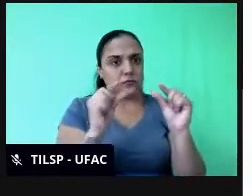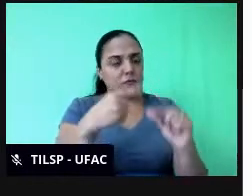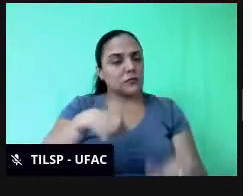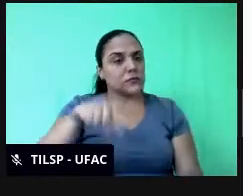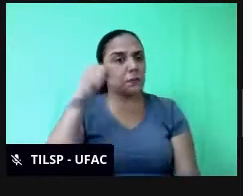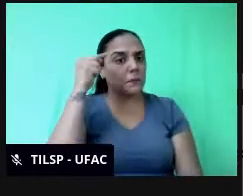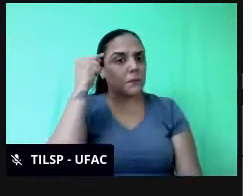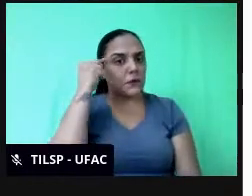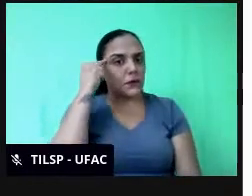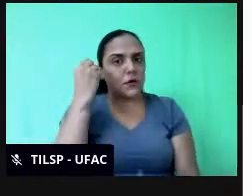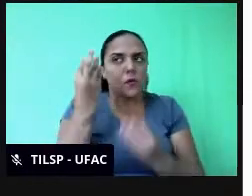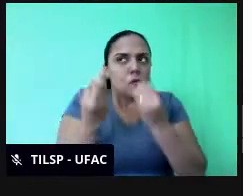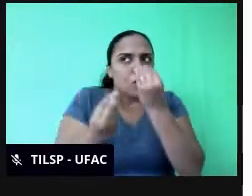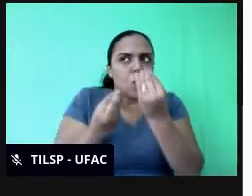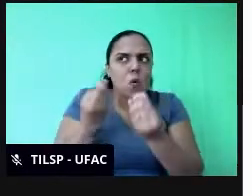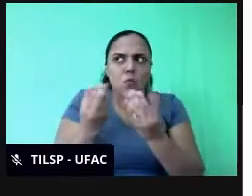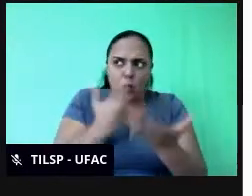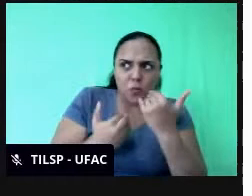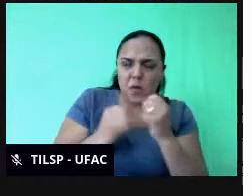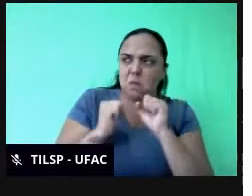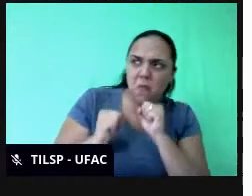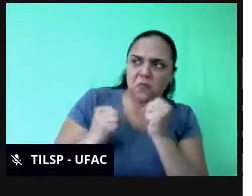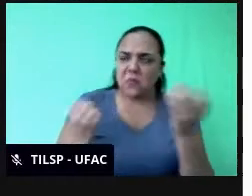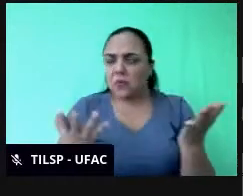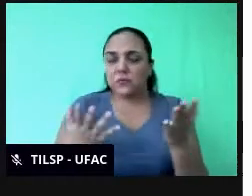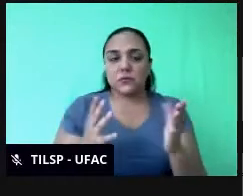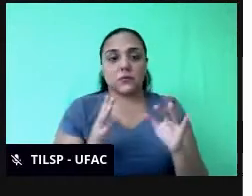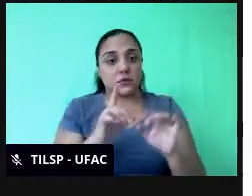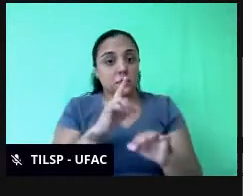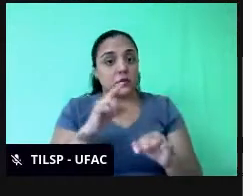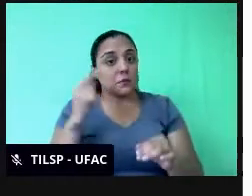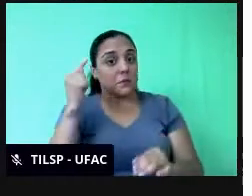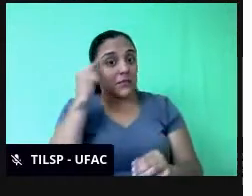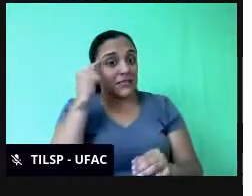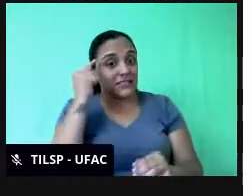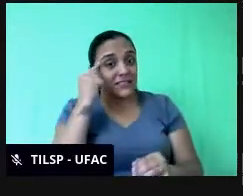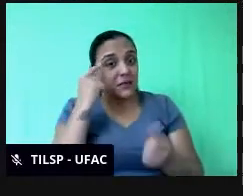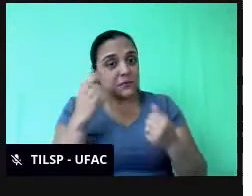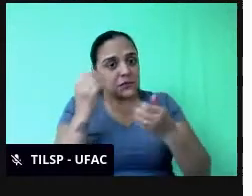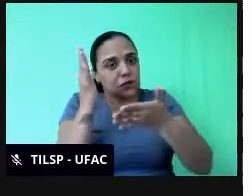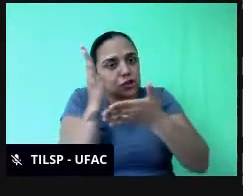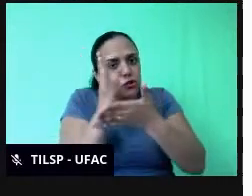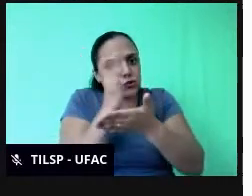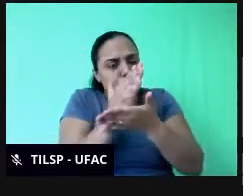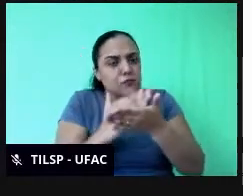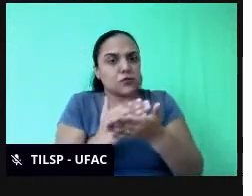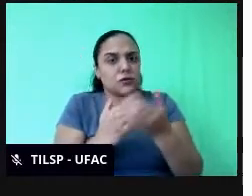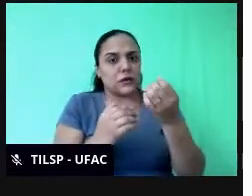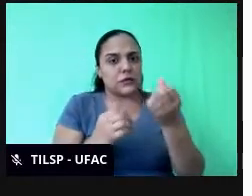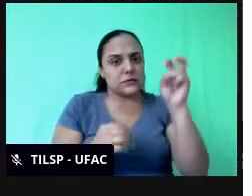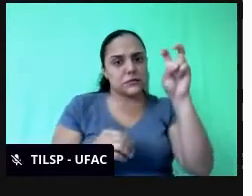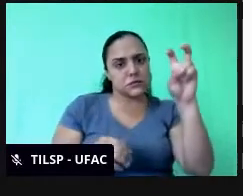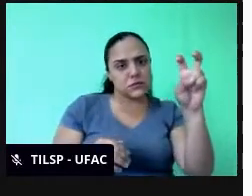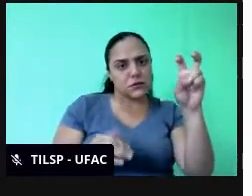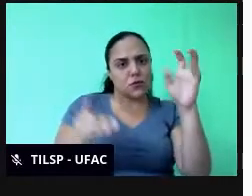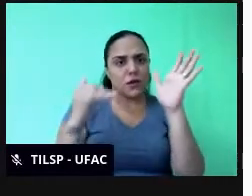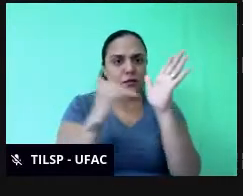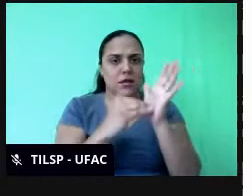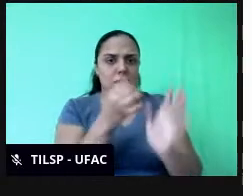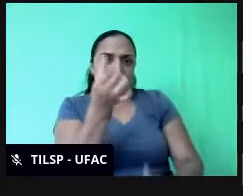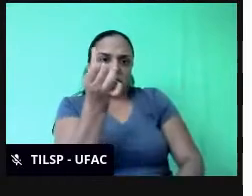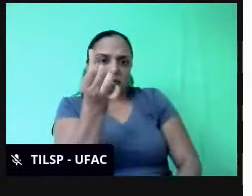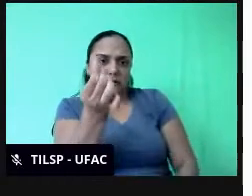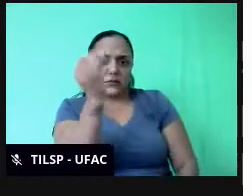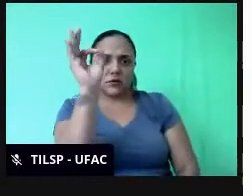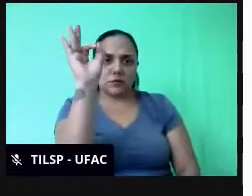em recomendações, ômega 6 é de 5 a 8%, pensando no valor calórico total da dieta,